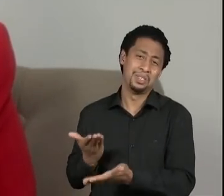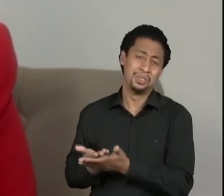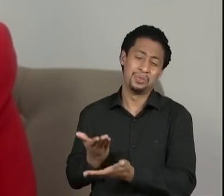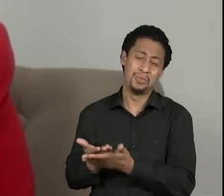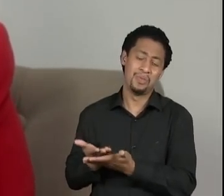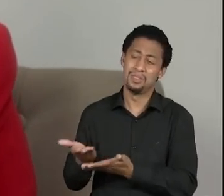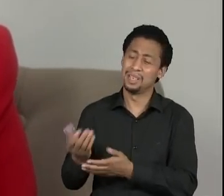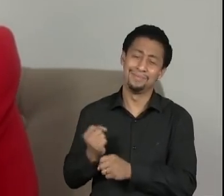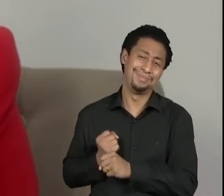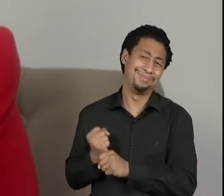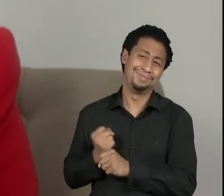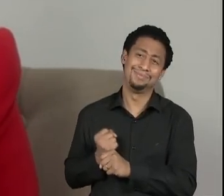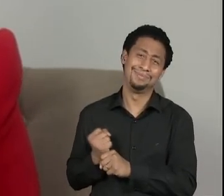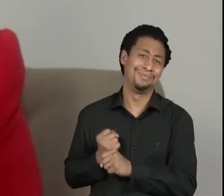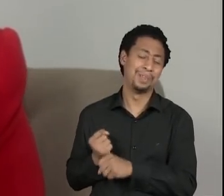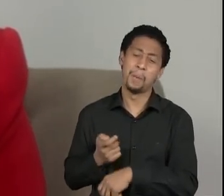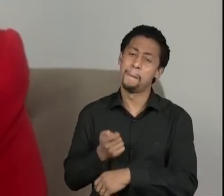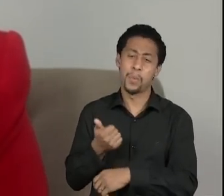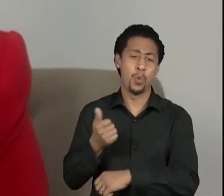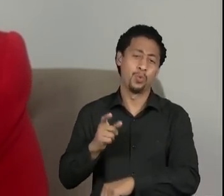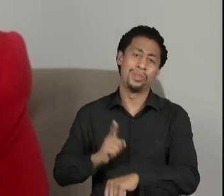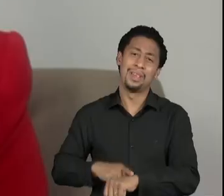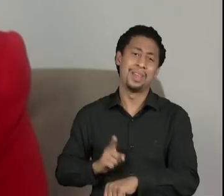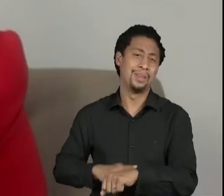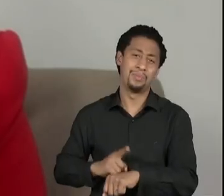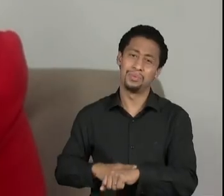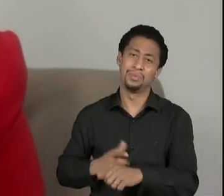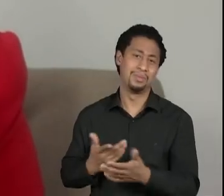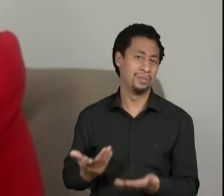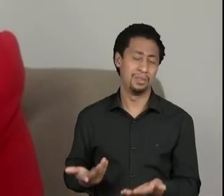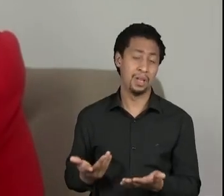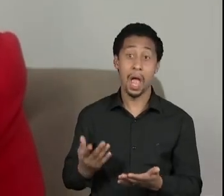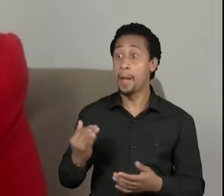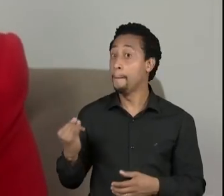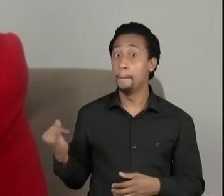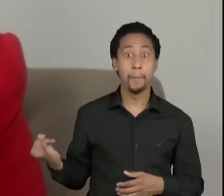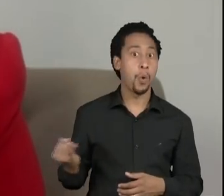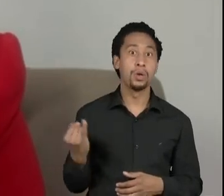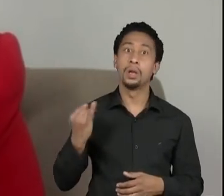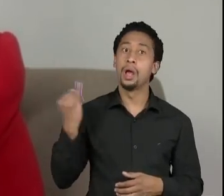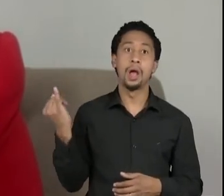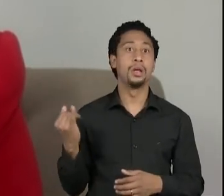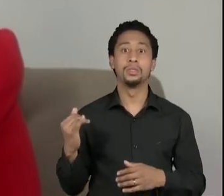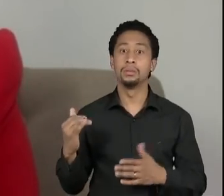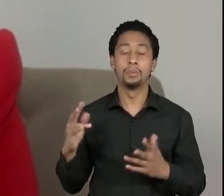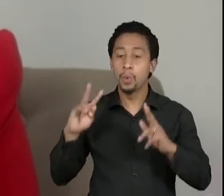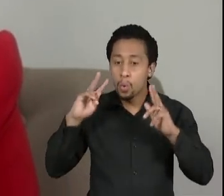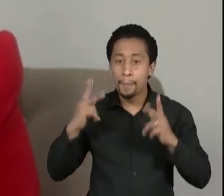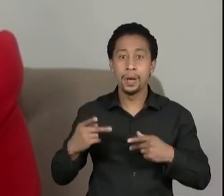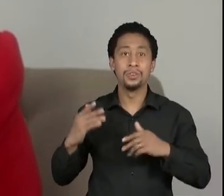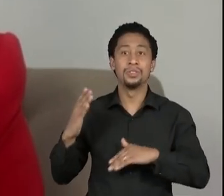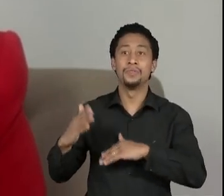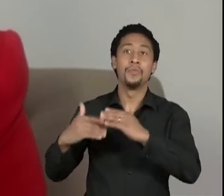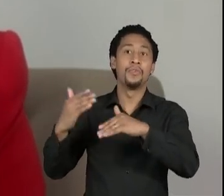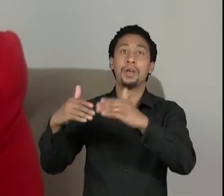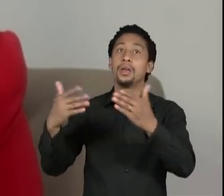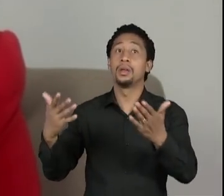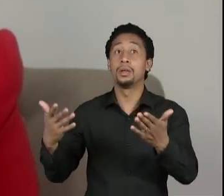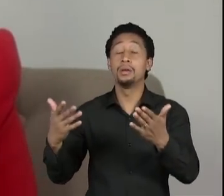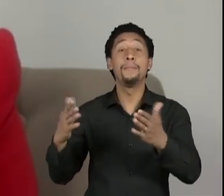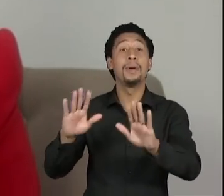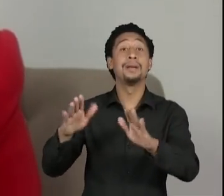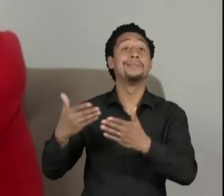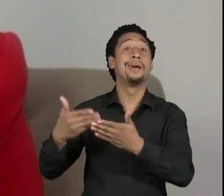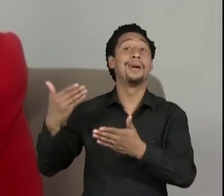tem muito tempo que existe, né? Se a gente for dizer que isso é fundamental para o desenvolvimento humano, o que a gente vai dizer